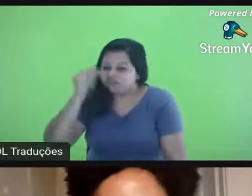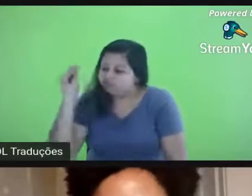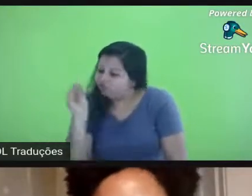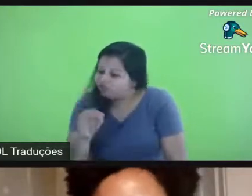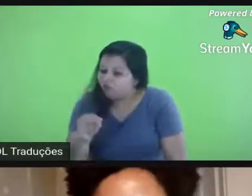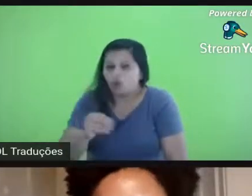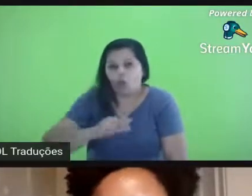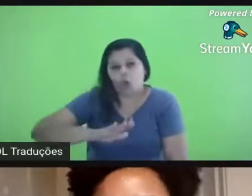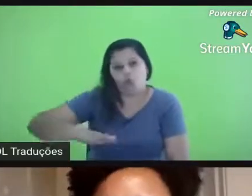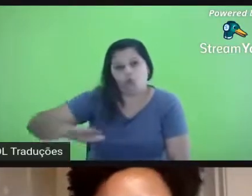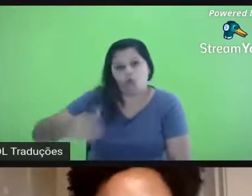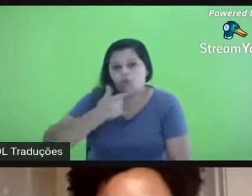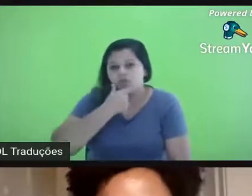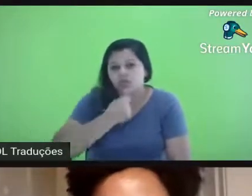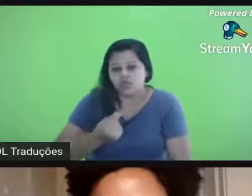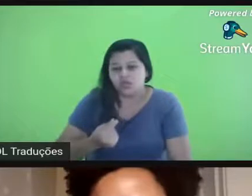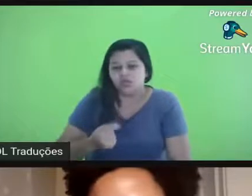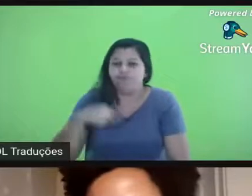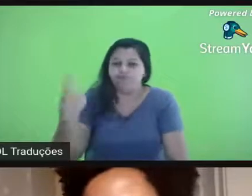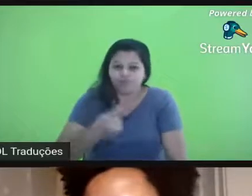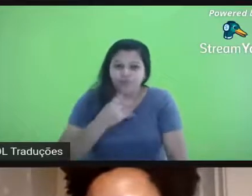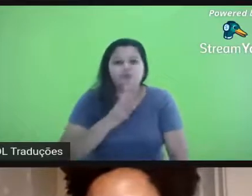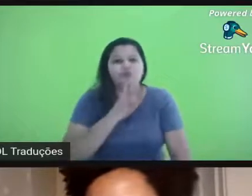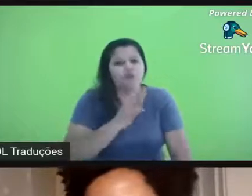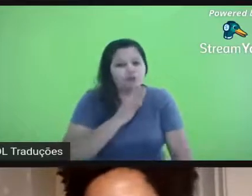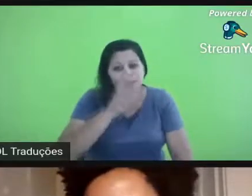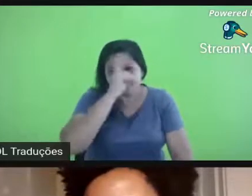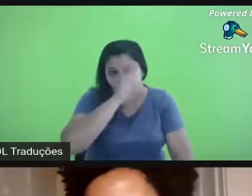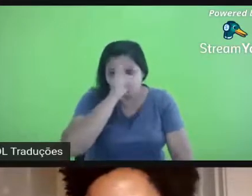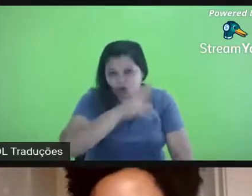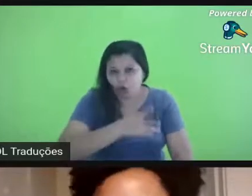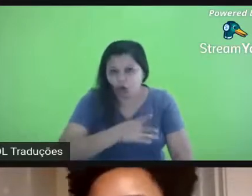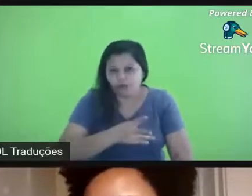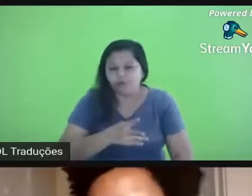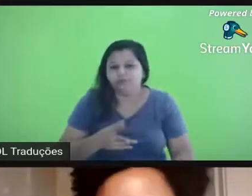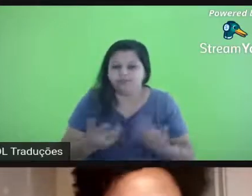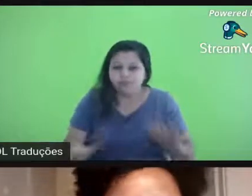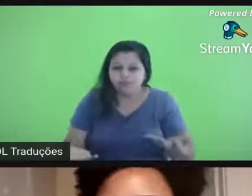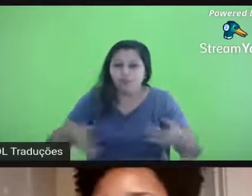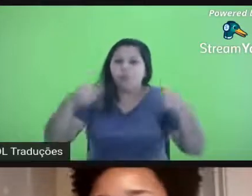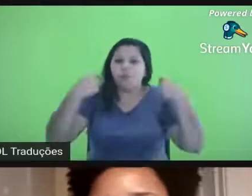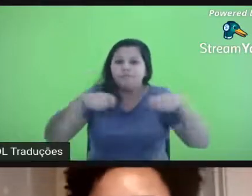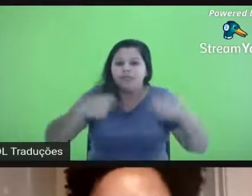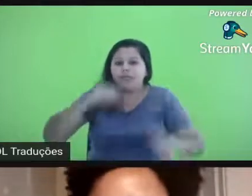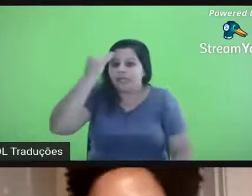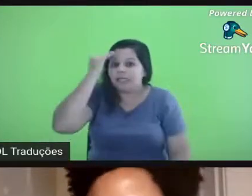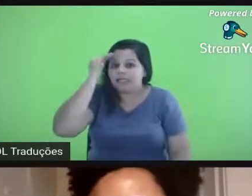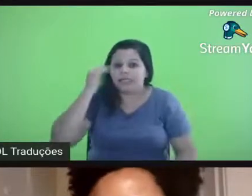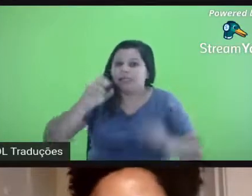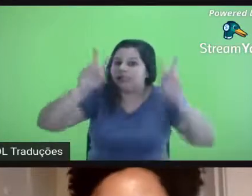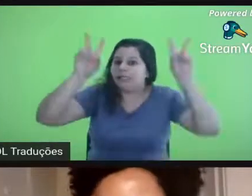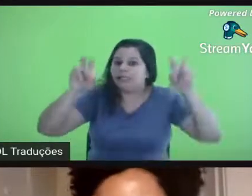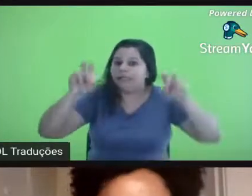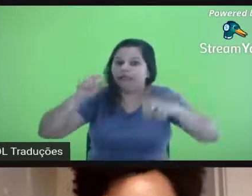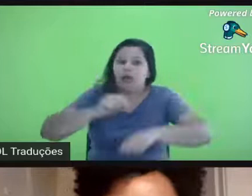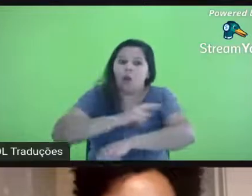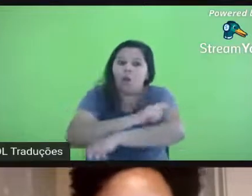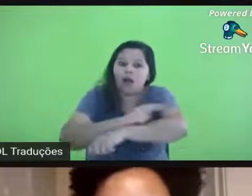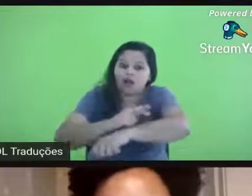exemplo. Né? Então a gente precisa entender que essa questão racial, né,